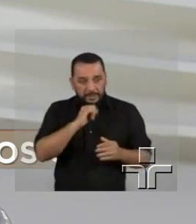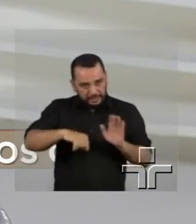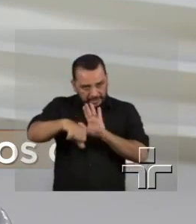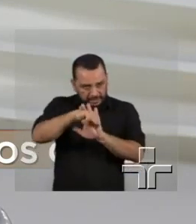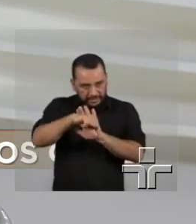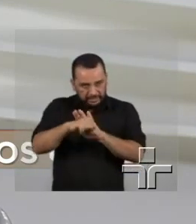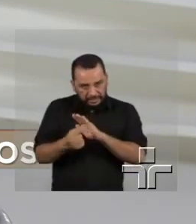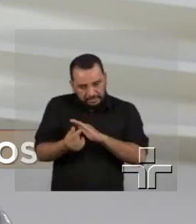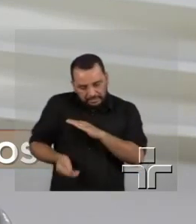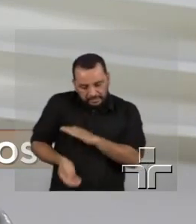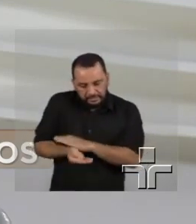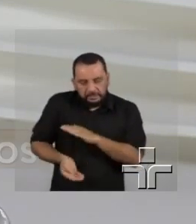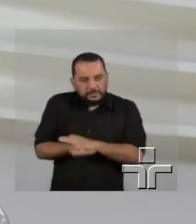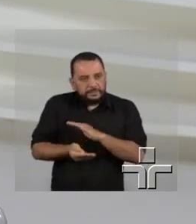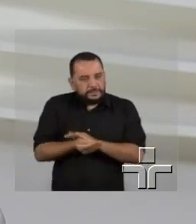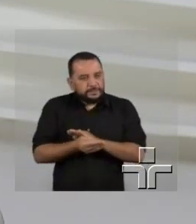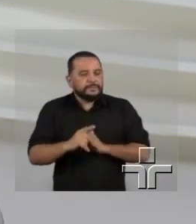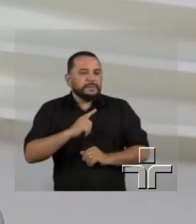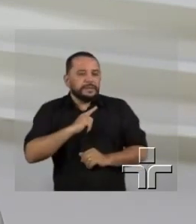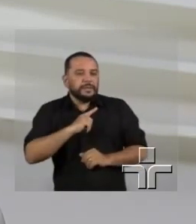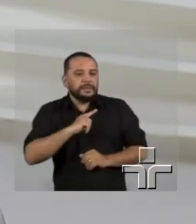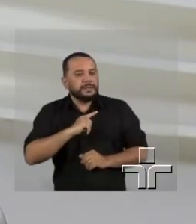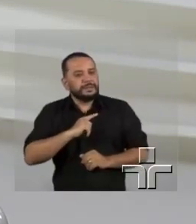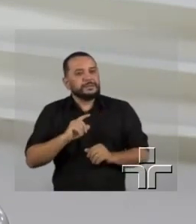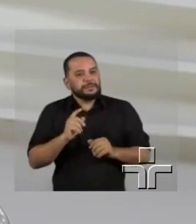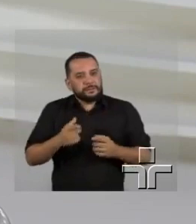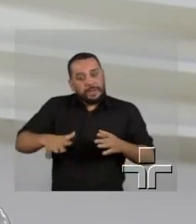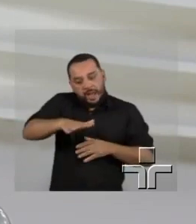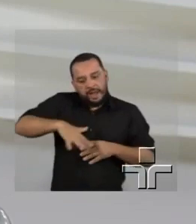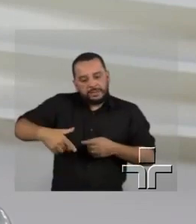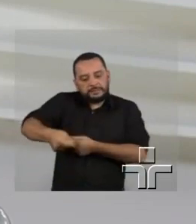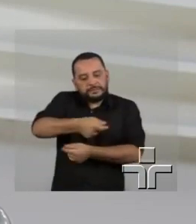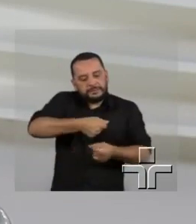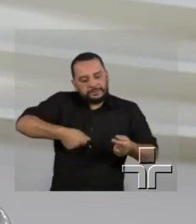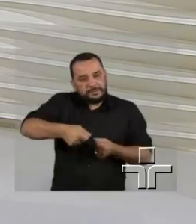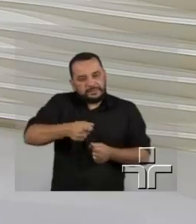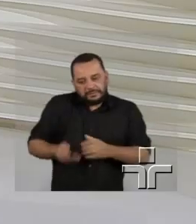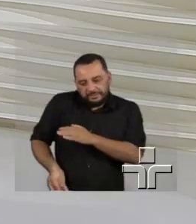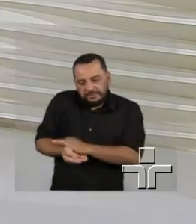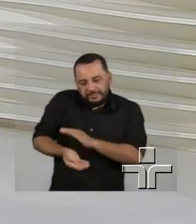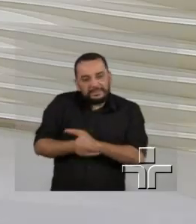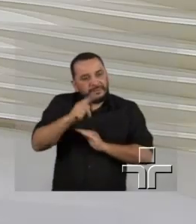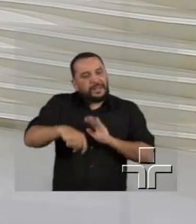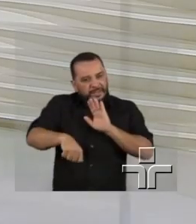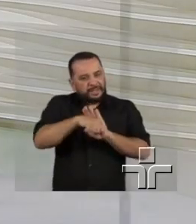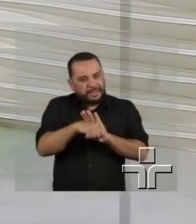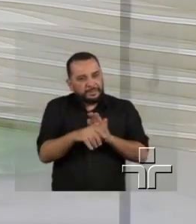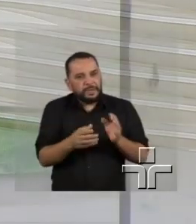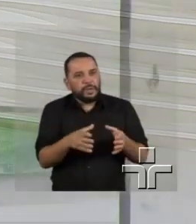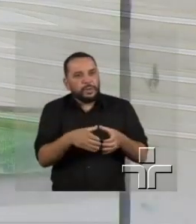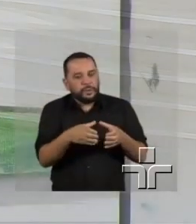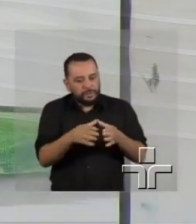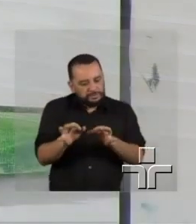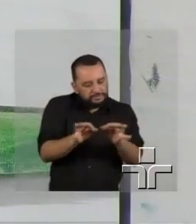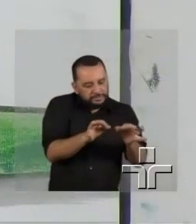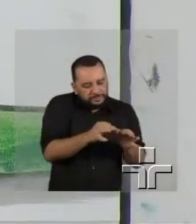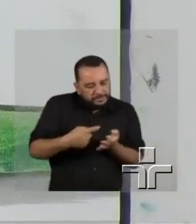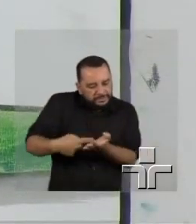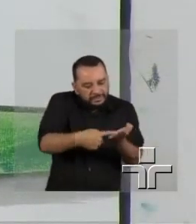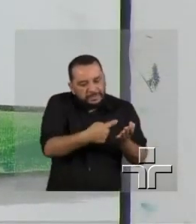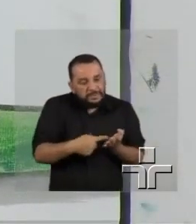no próximo bloco. Agora a gente vai para mais um intervalo. Voltamos em instantes com o general Carlos Alberto dos Santos